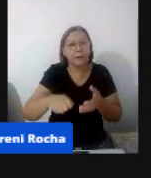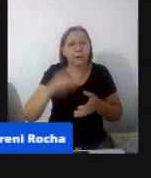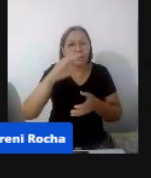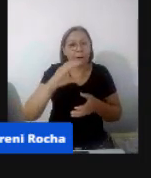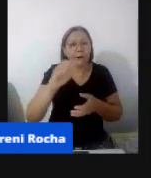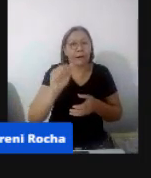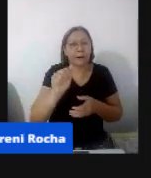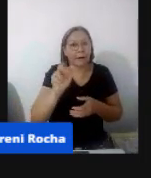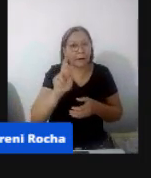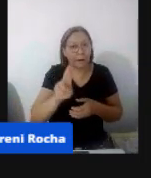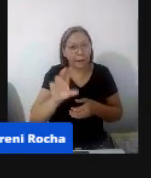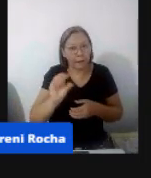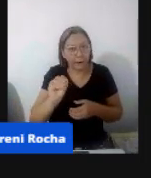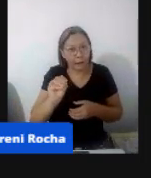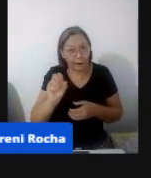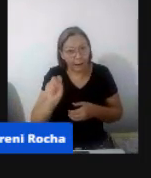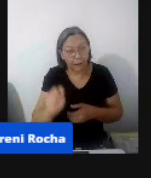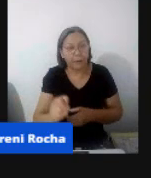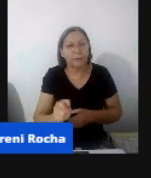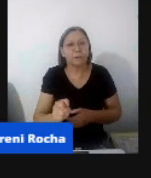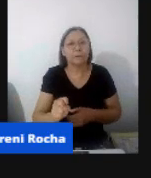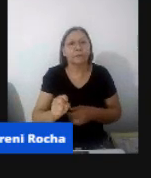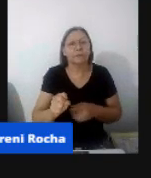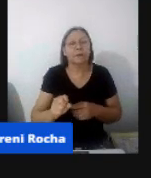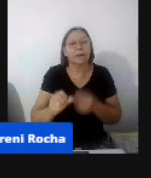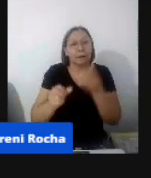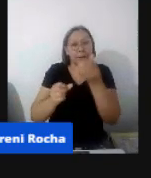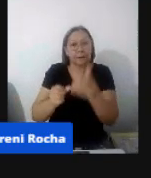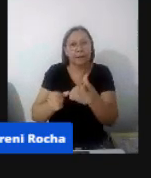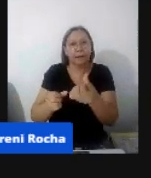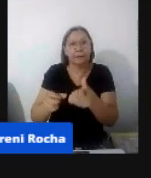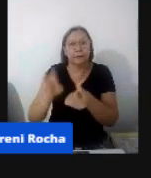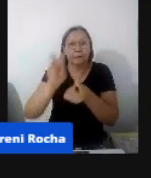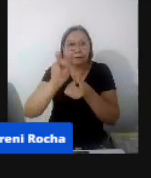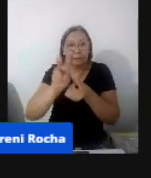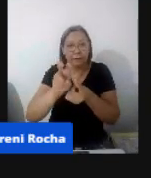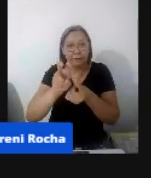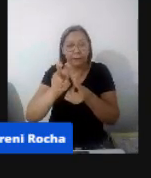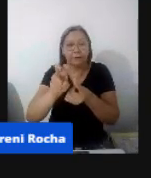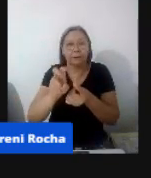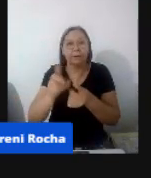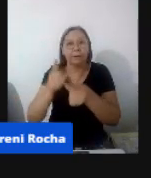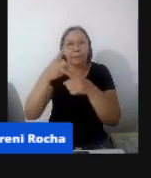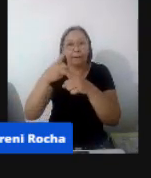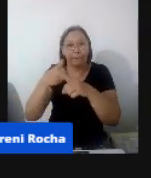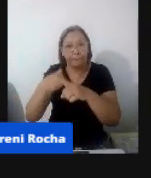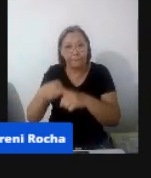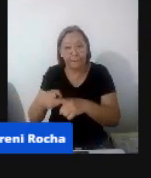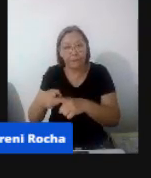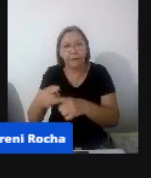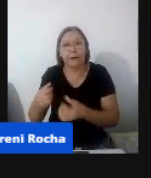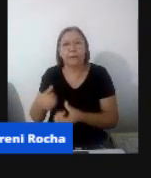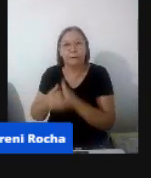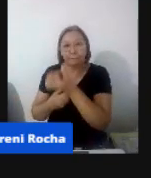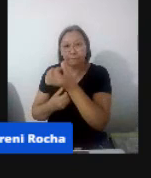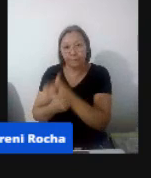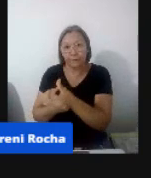operação 6 elevado à quinta potência, multiplicado por 6 elevado